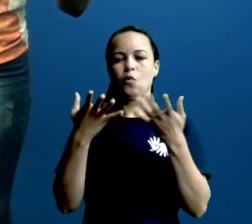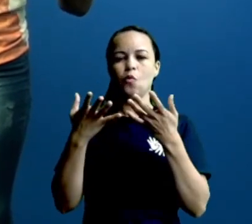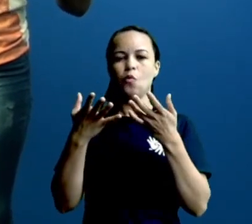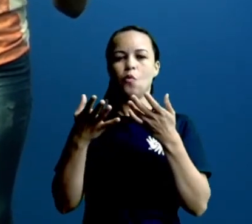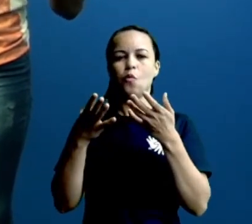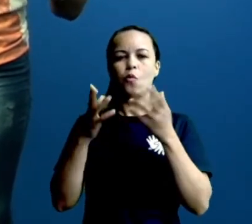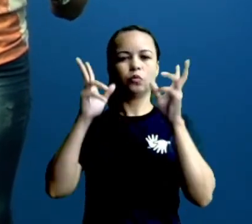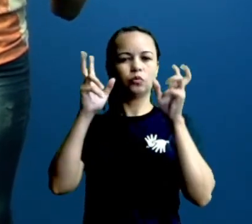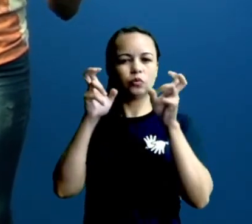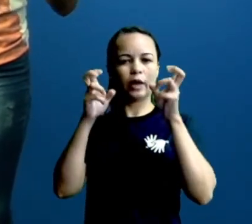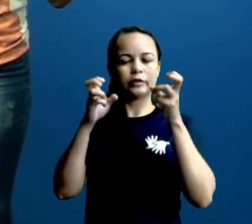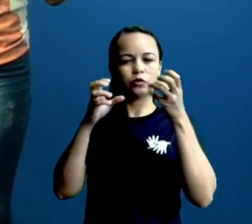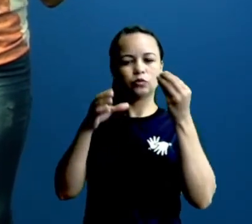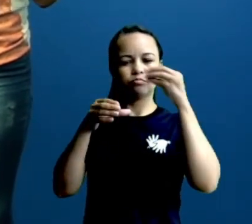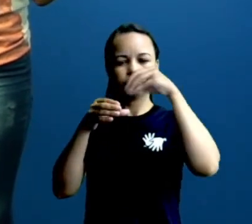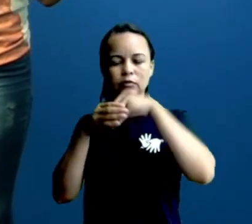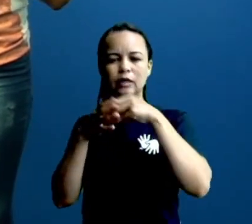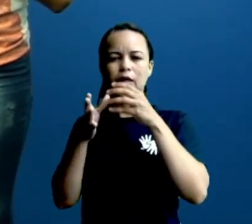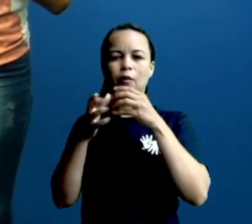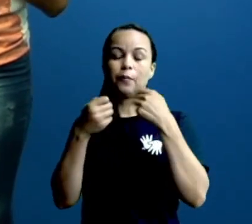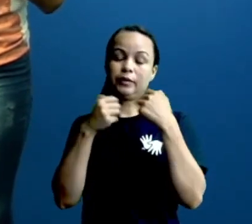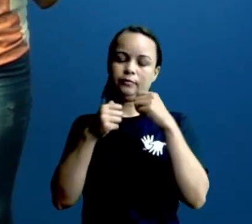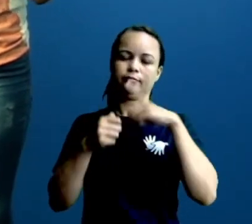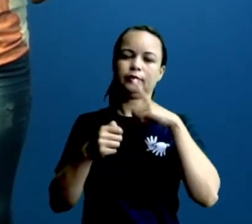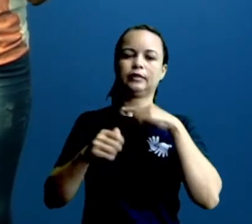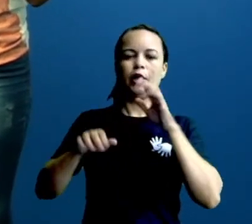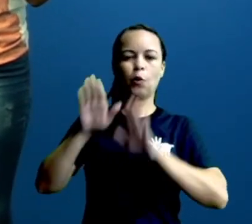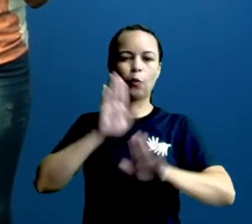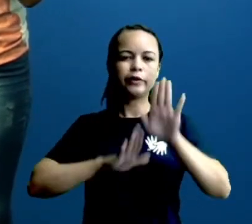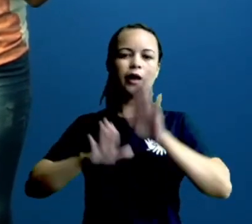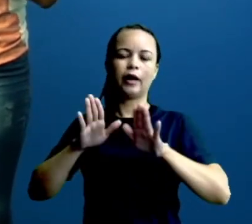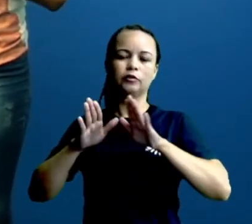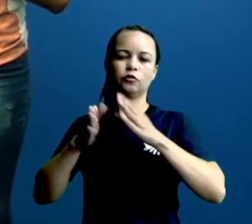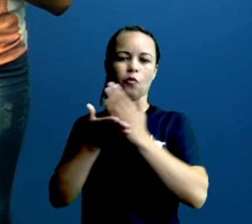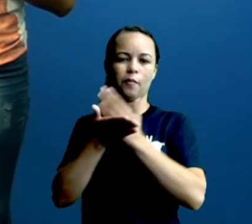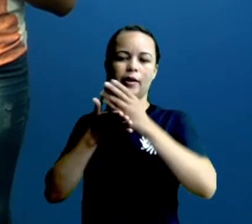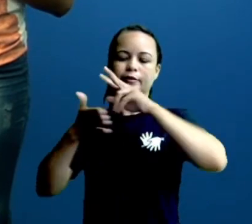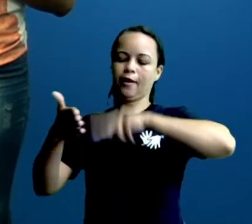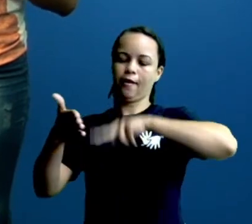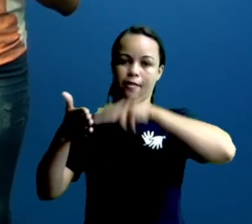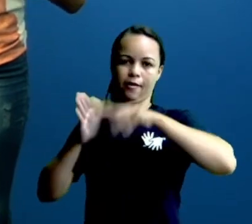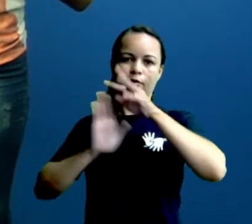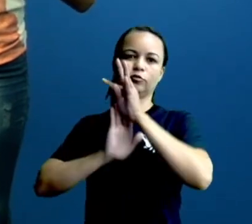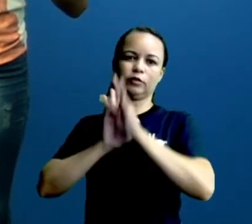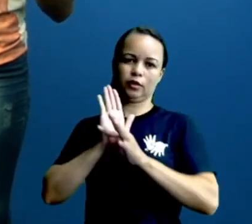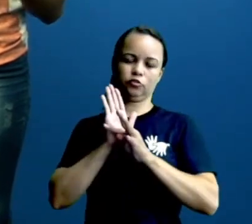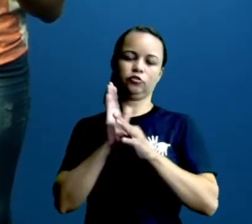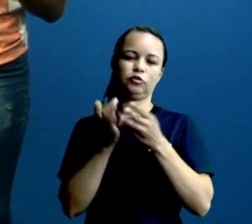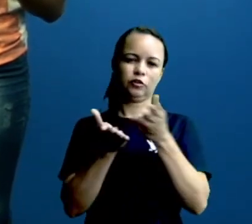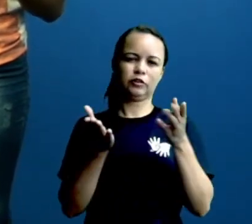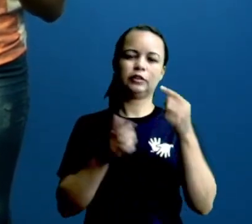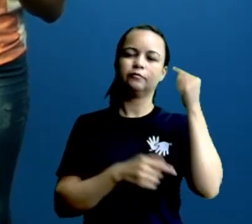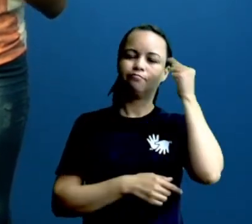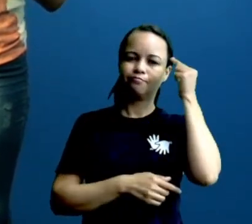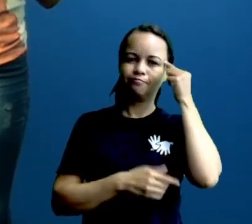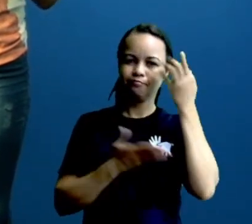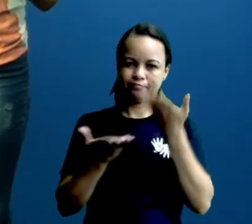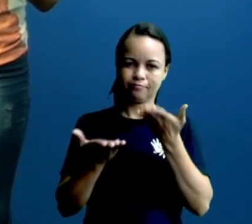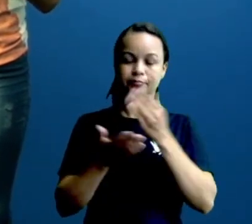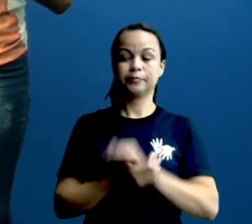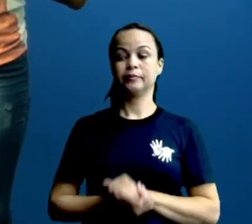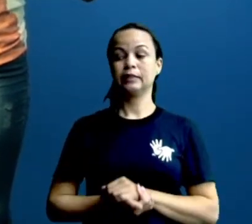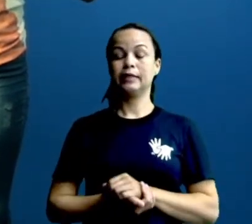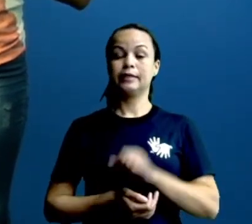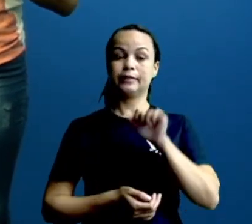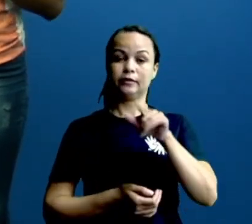a gente precisa ter esse cuidado quando a gente começa a ler o texto. E você aí que já começou a ler texto, você já deve ter essa noção. Quem